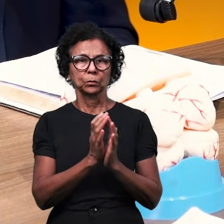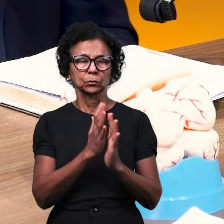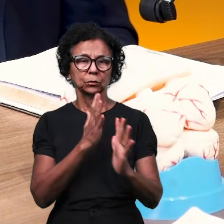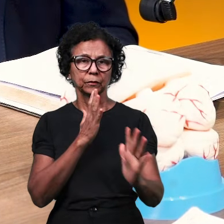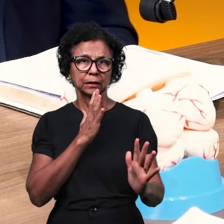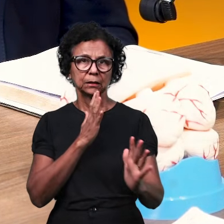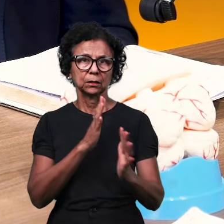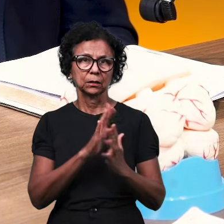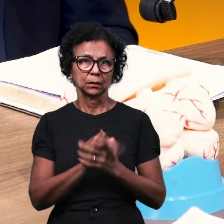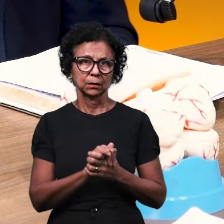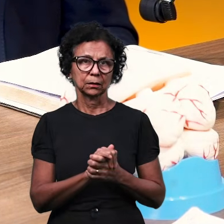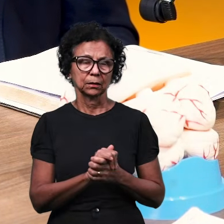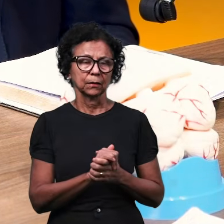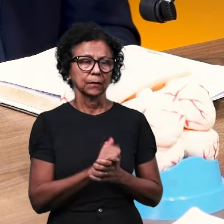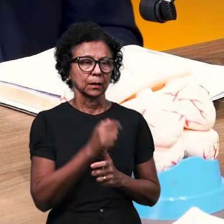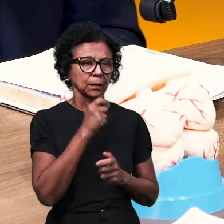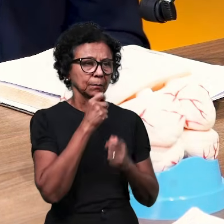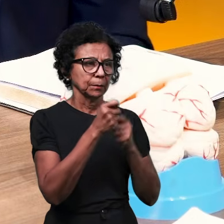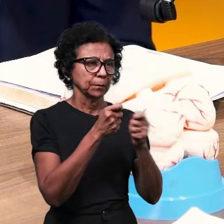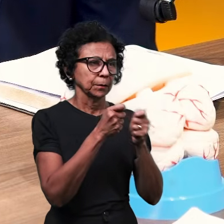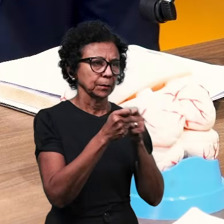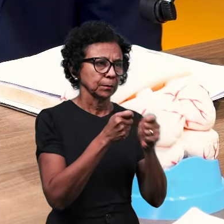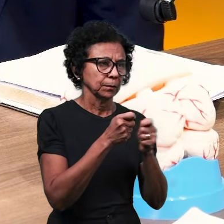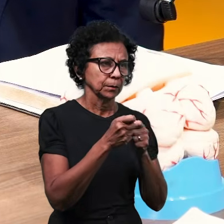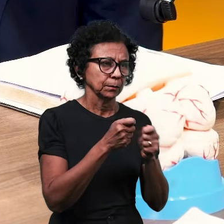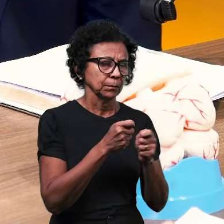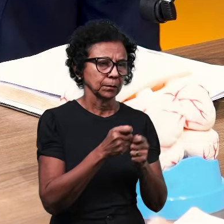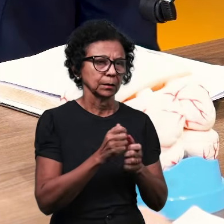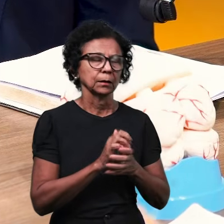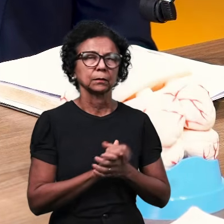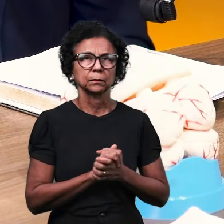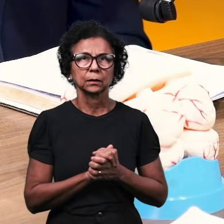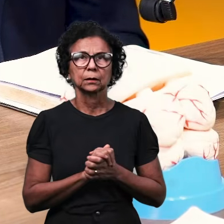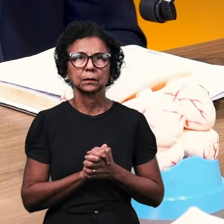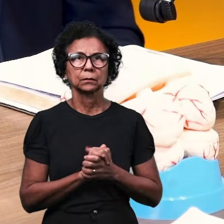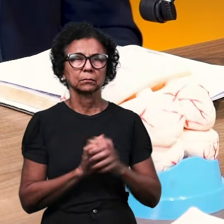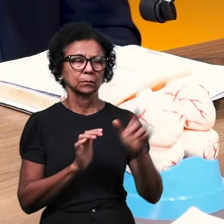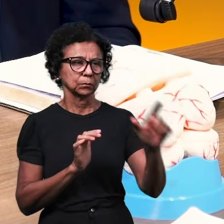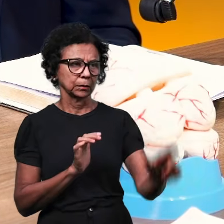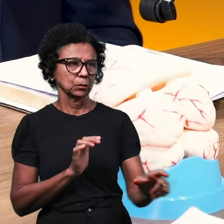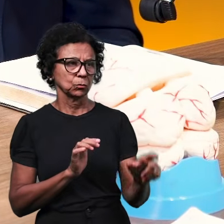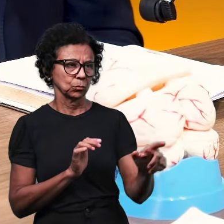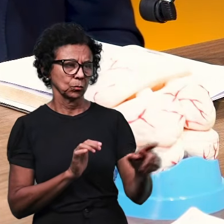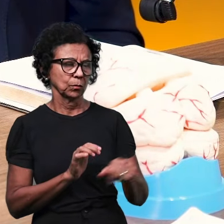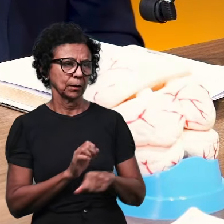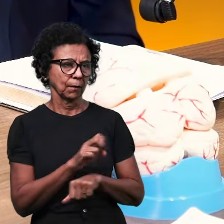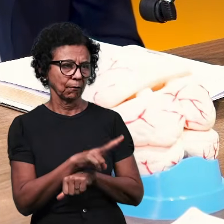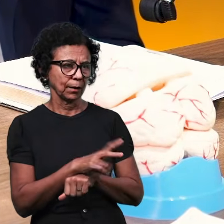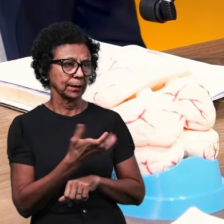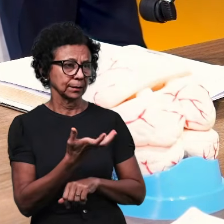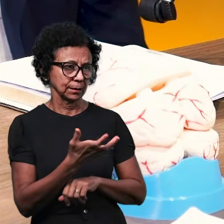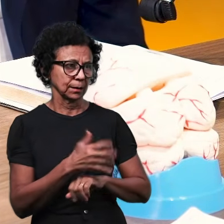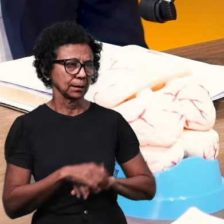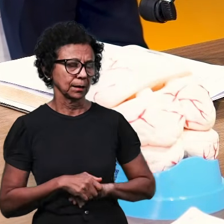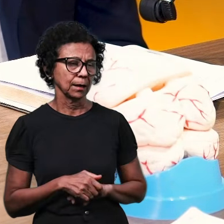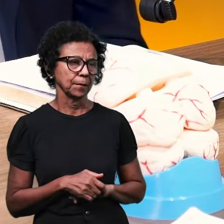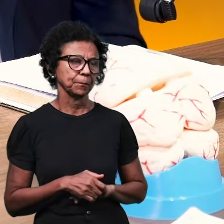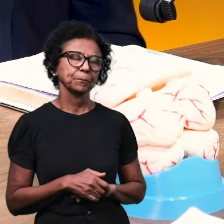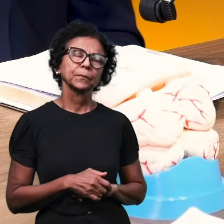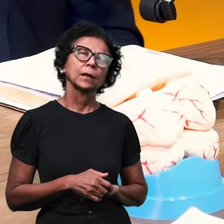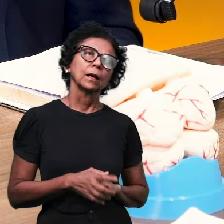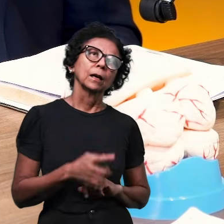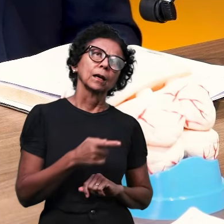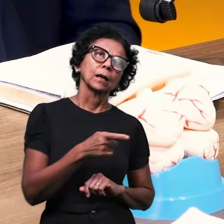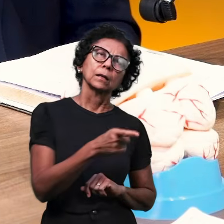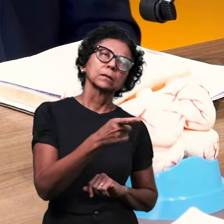mais entrevistado do que entrevista. A pessoa quer saber os benefícios, ela quer saber qual que é a escala de trabalho, ela